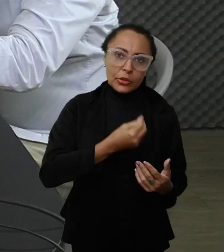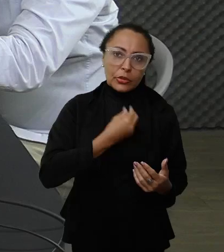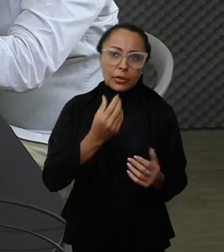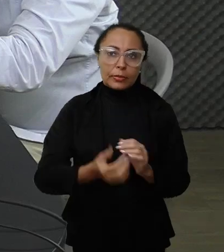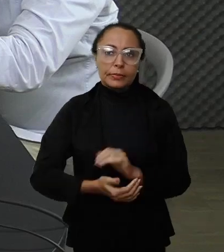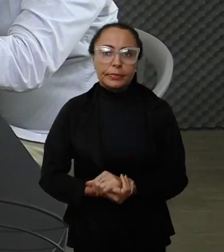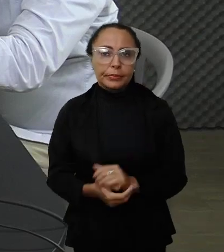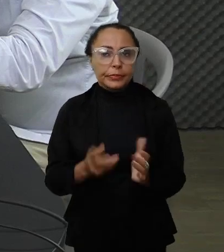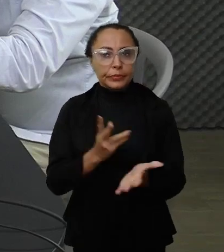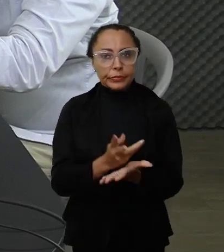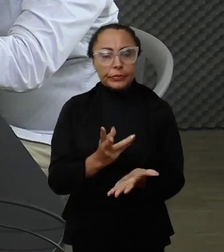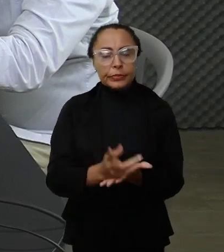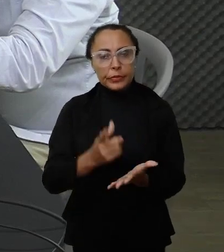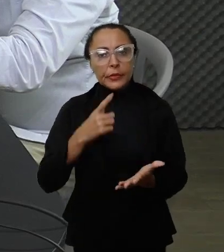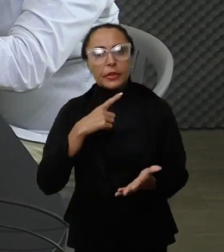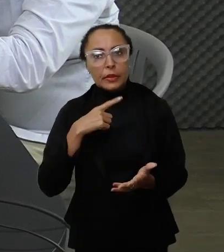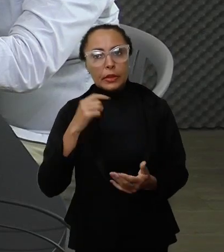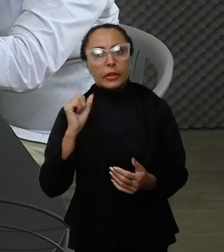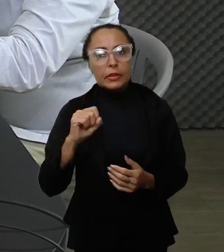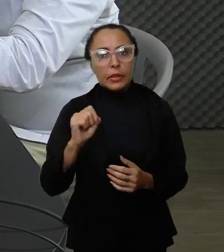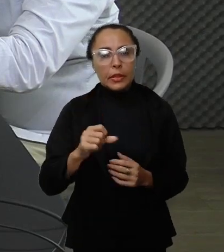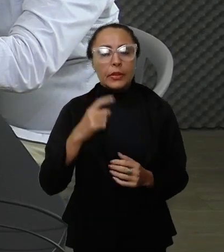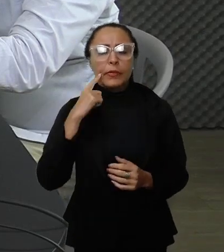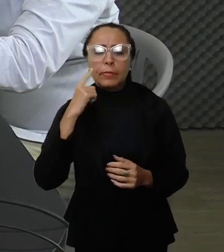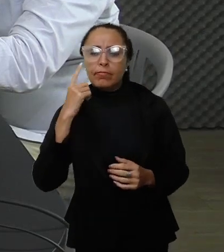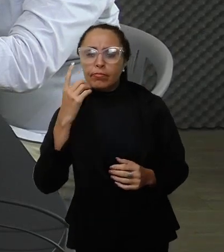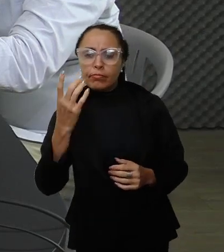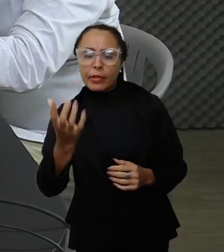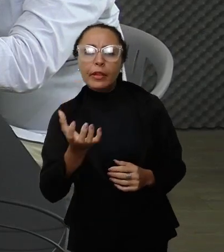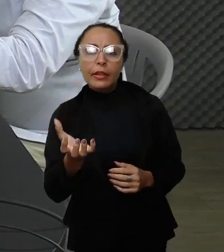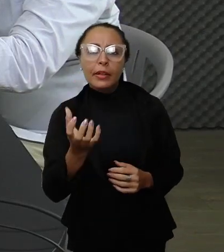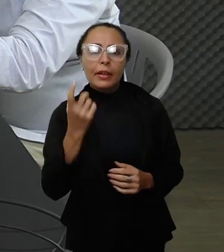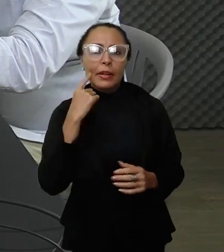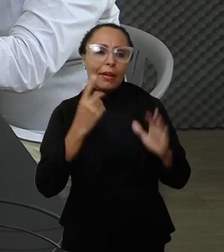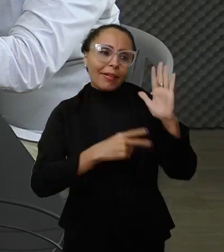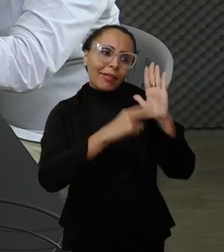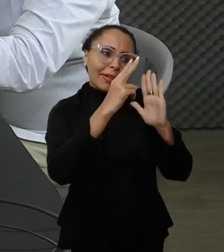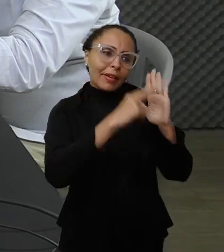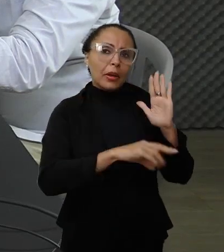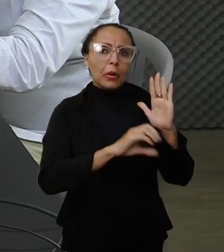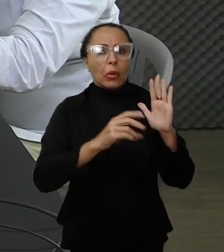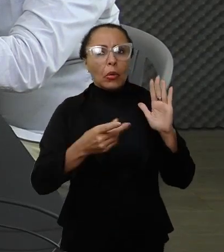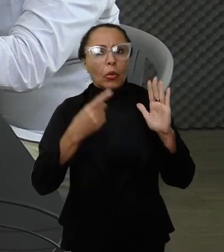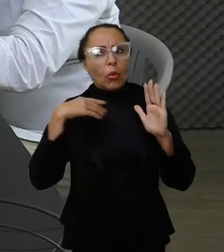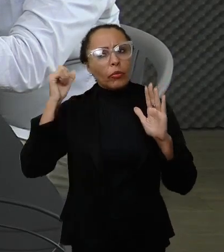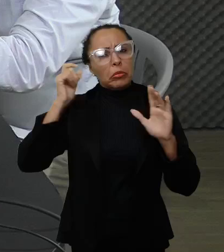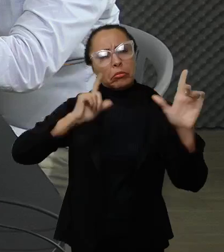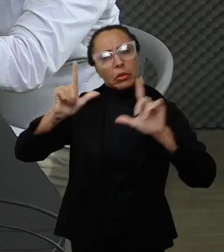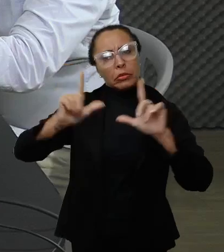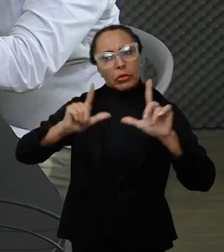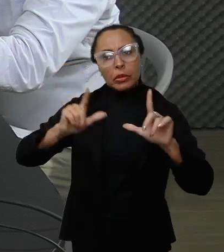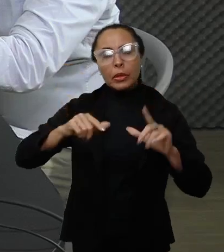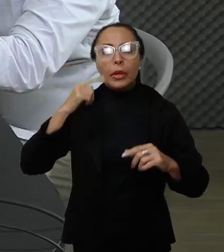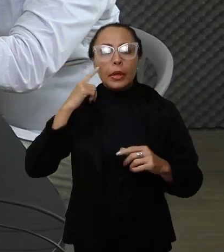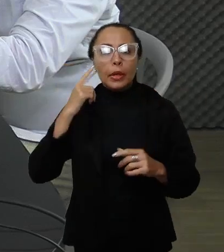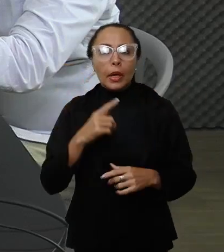sempre vai ter alguém que vai querer ler, ou ouvir ou assistir aquilo. Agora, a